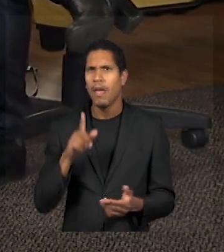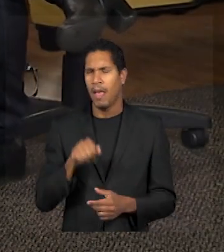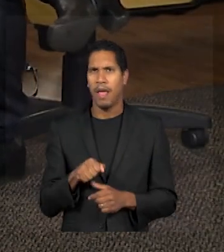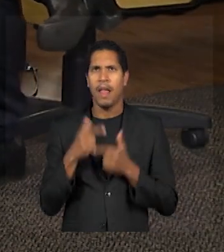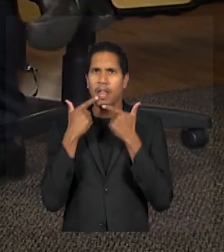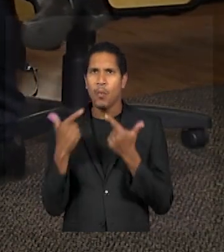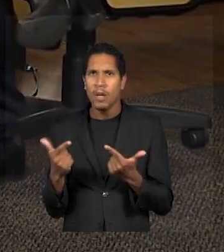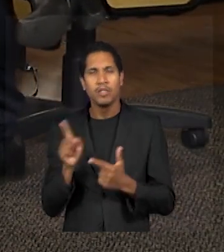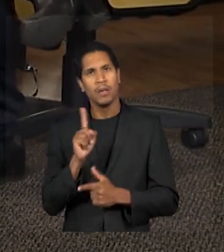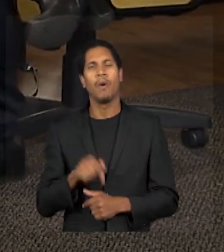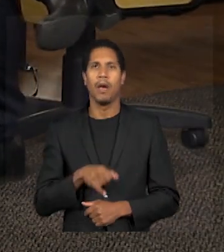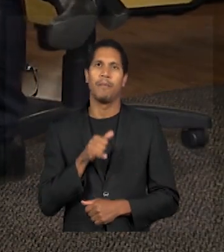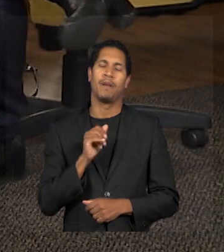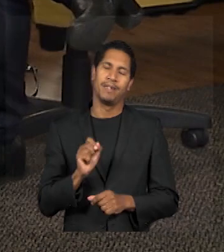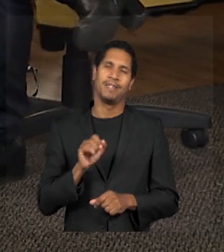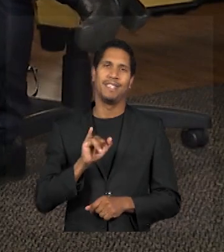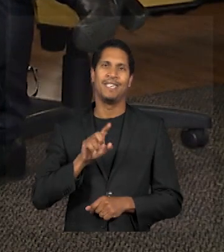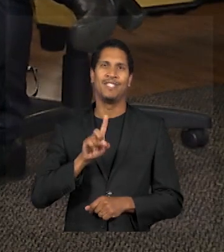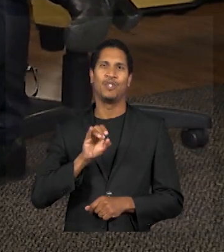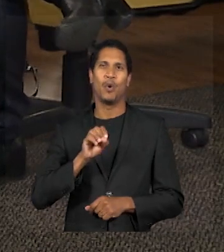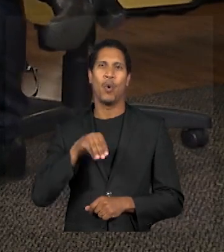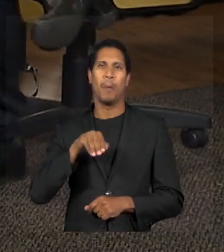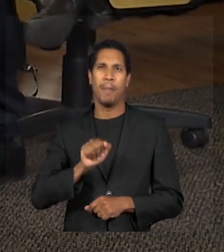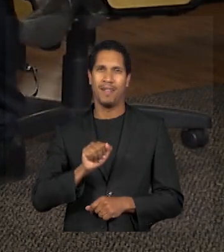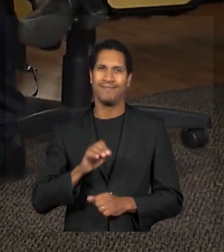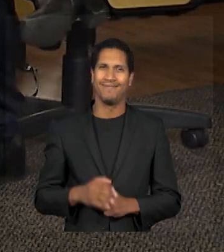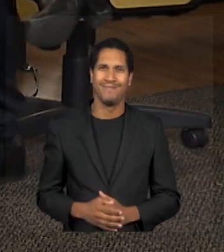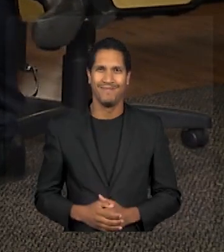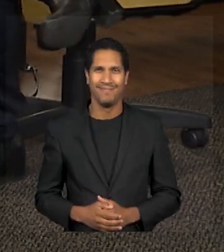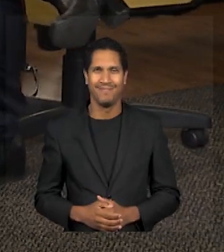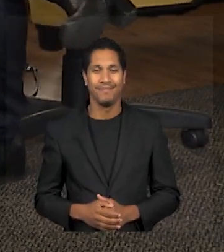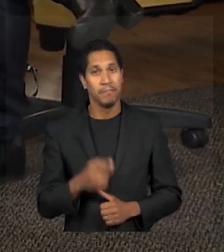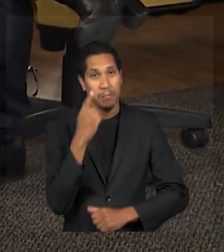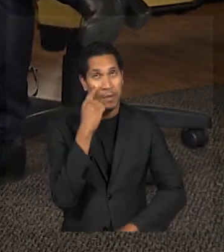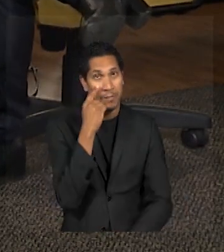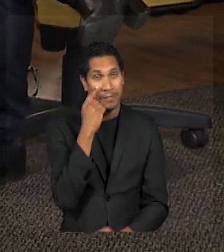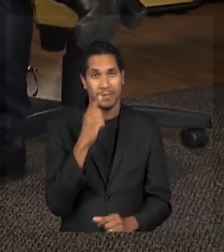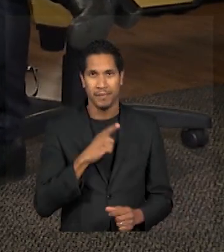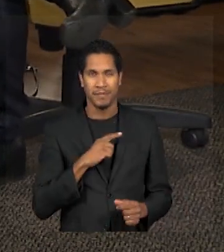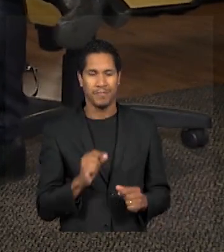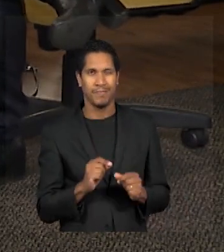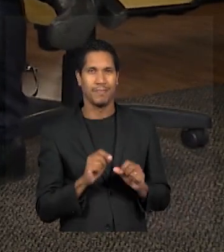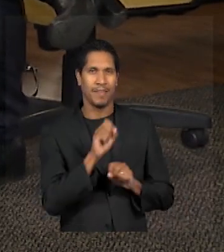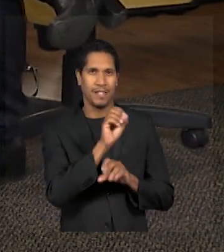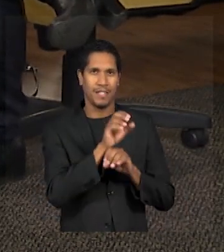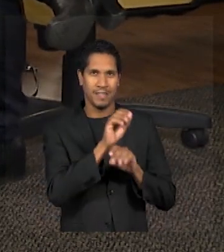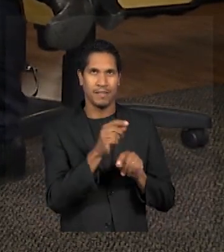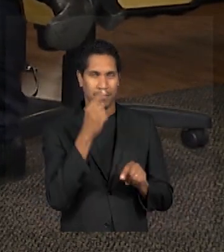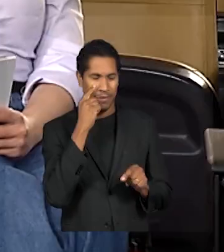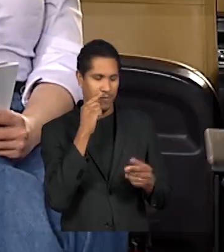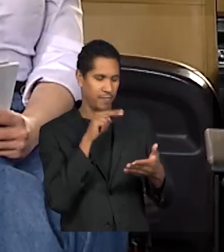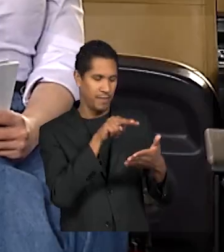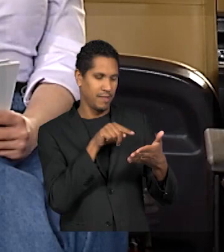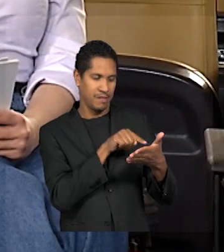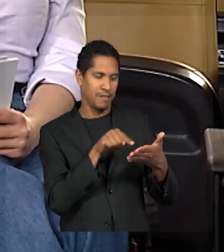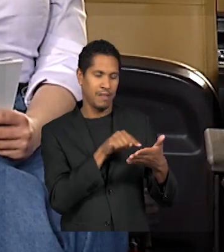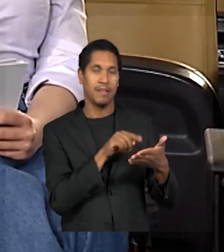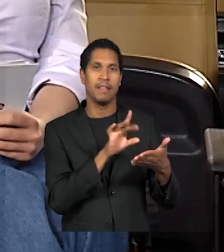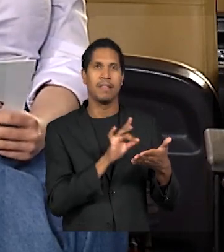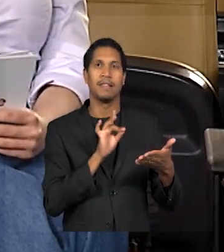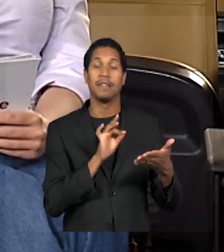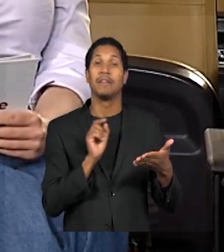idioma. E voltando à questão da educação, vou até pegar uma colinha aqui, porque você falou até no início, né,